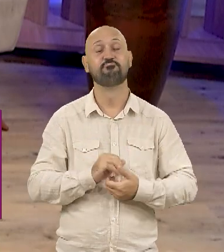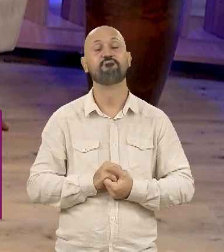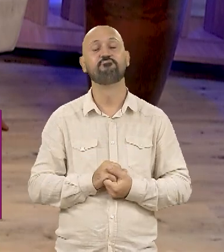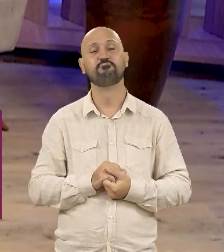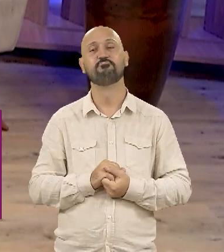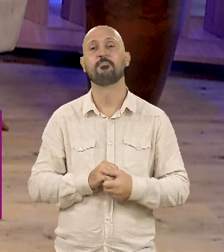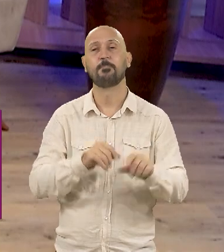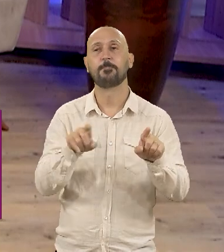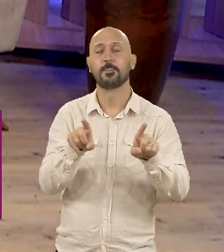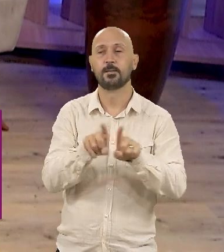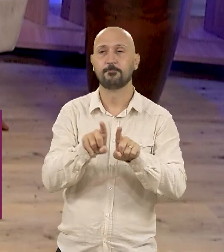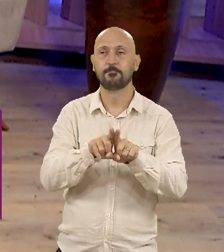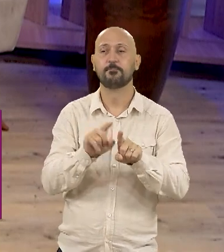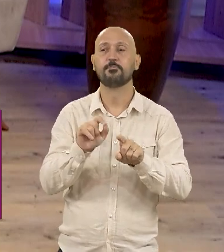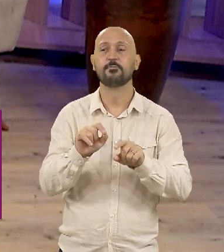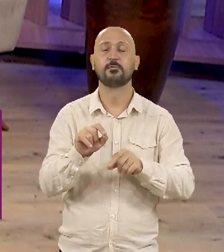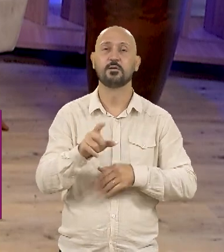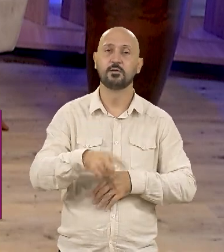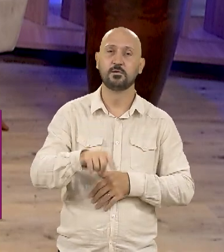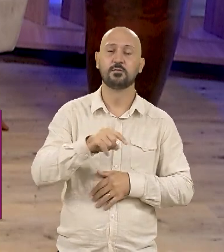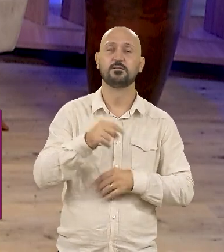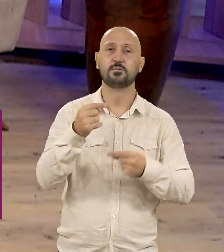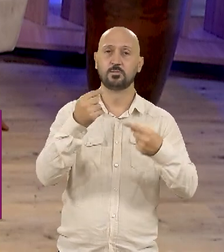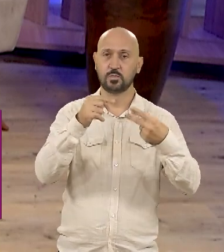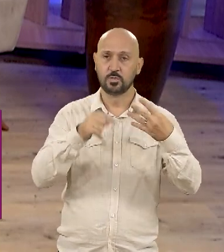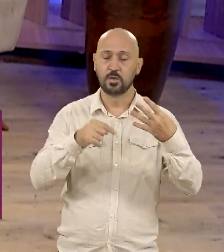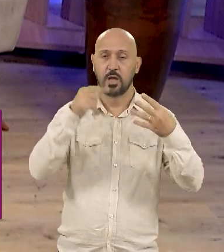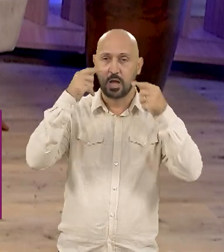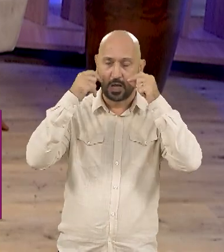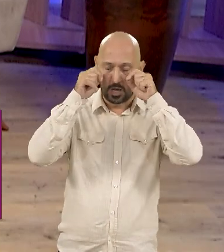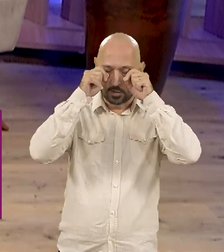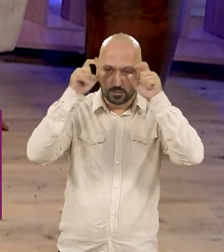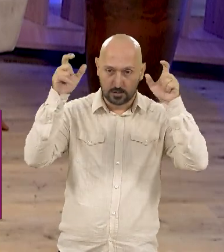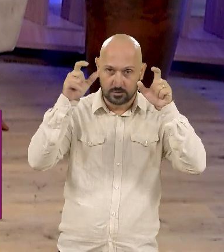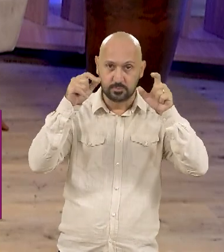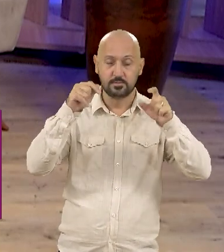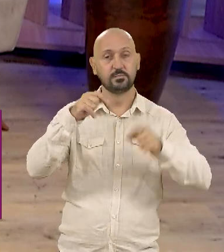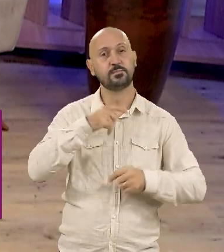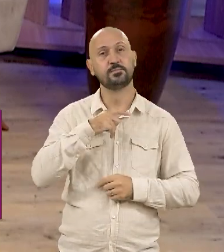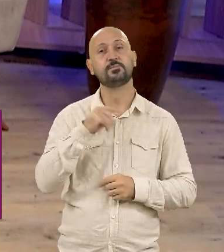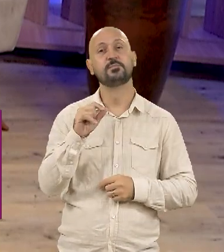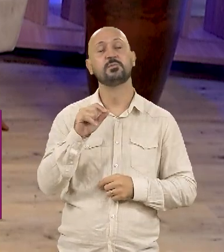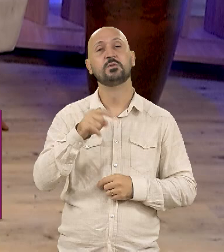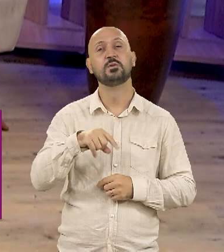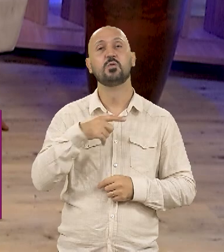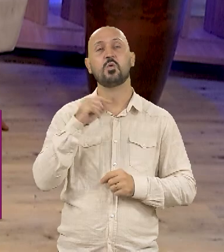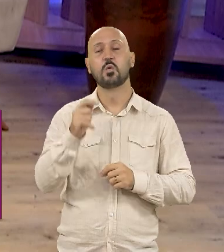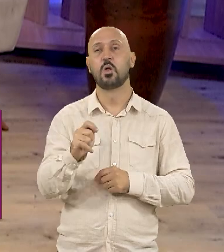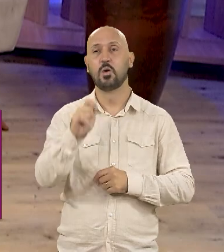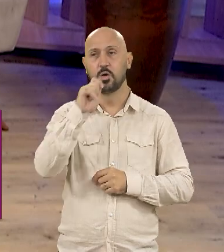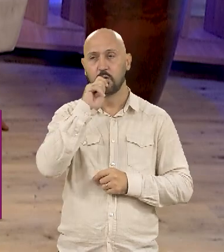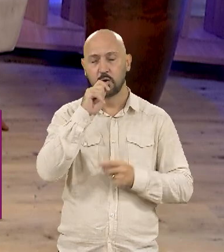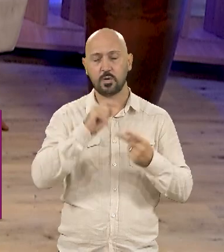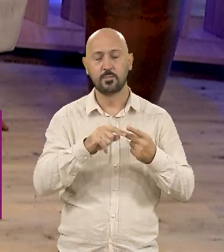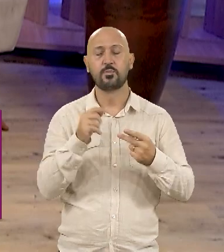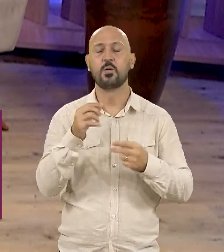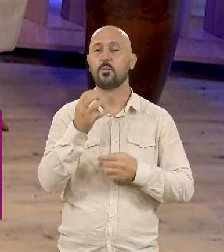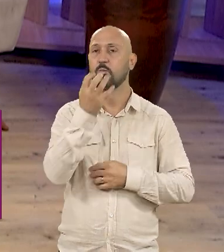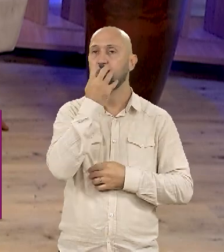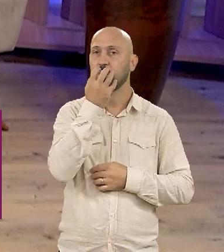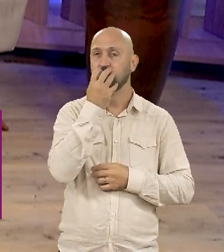de atenção que a gente precisa ter. Então a pessoa que coloca uma chupeta para o cachorro, coloca